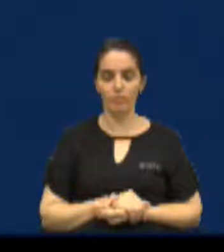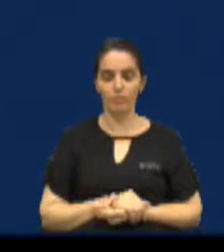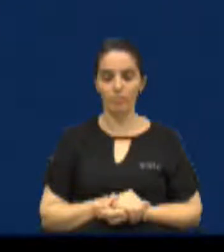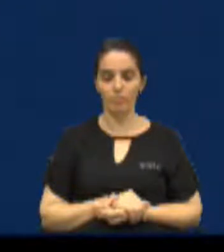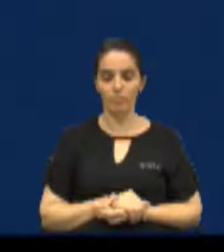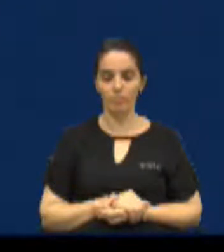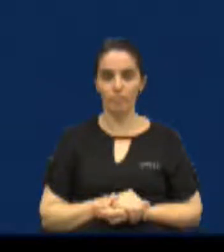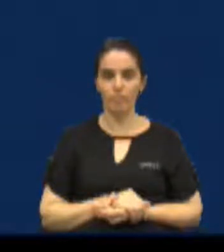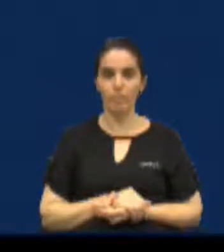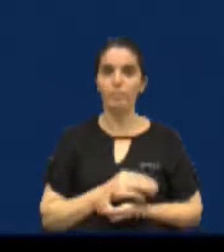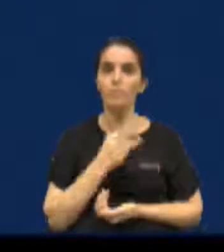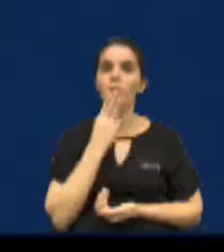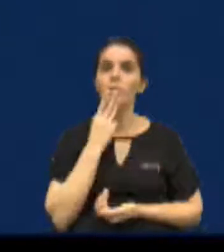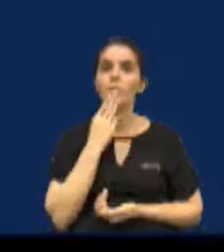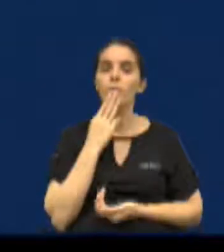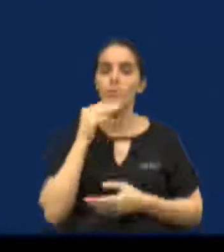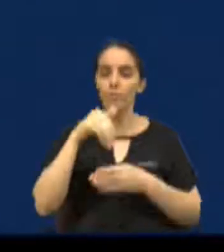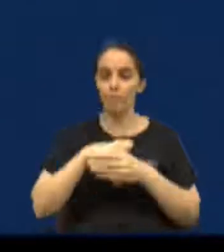Vaguinho.